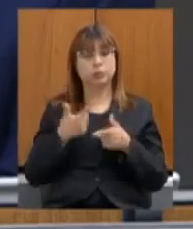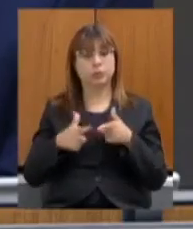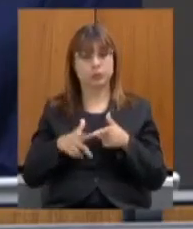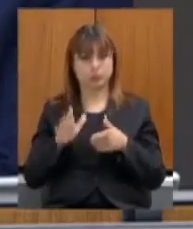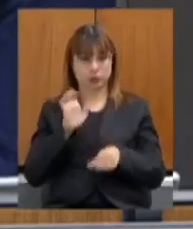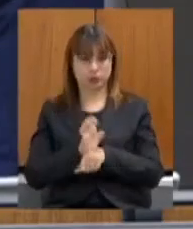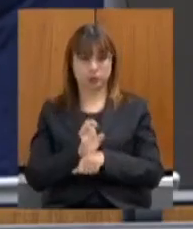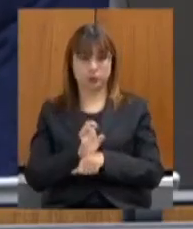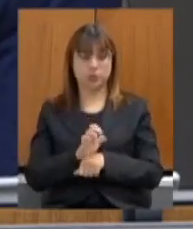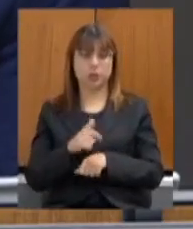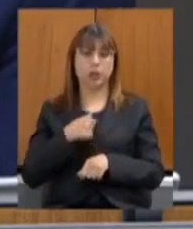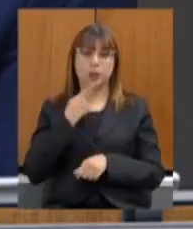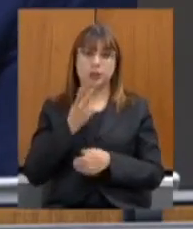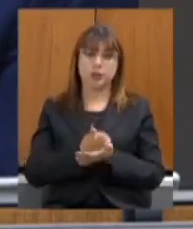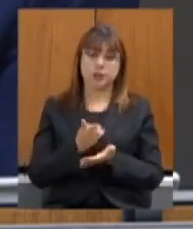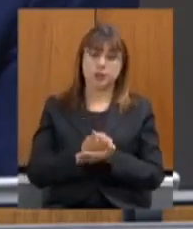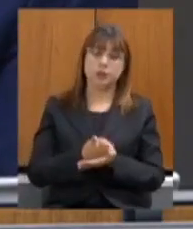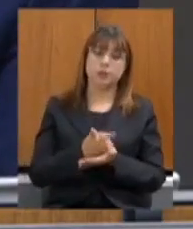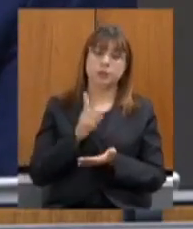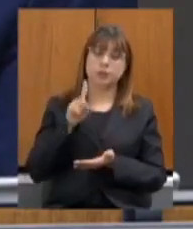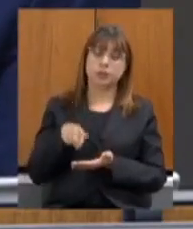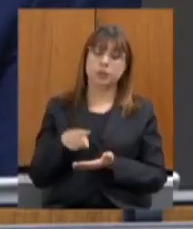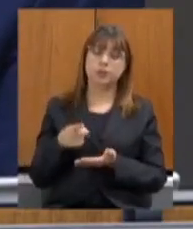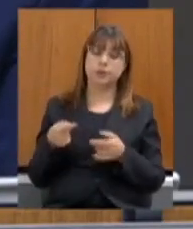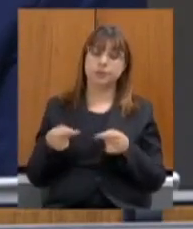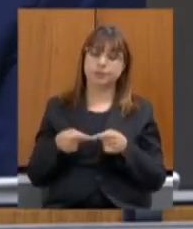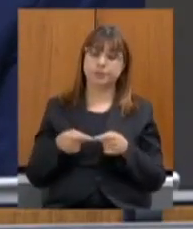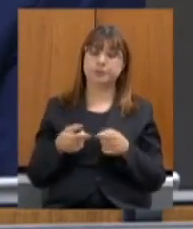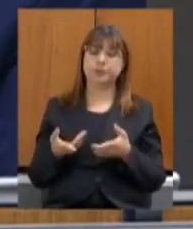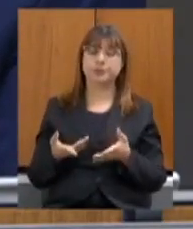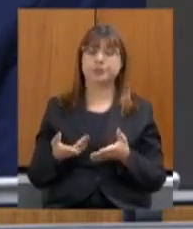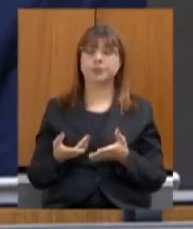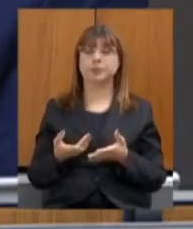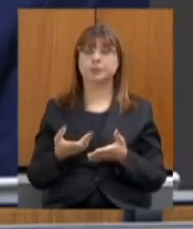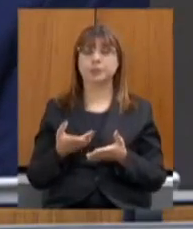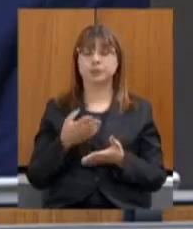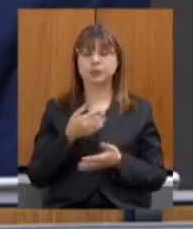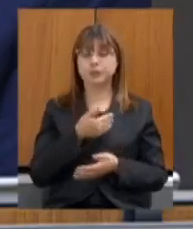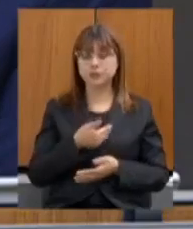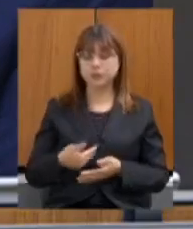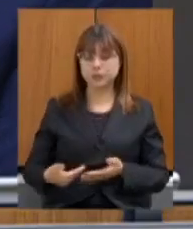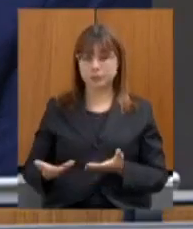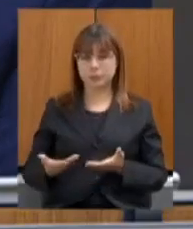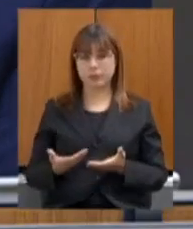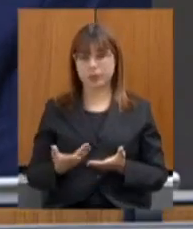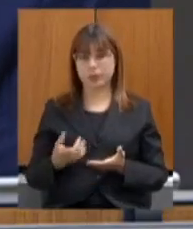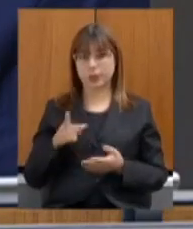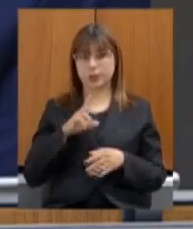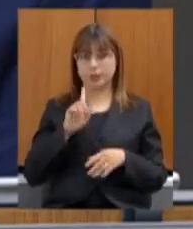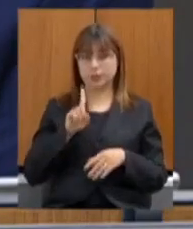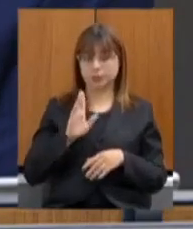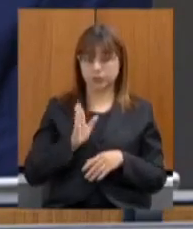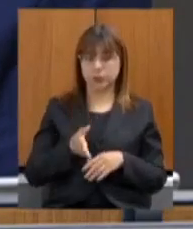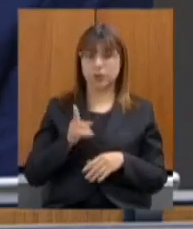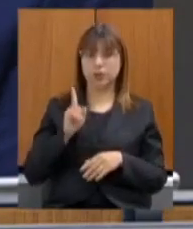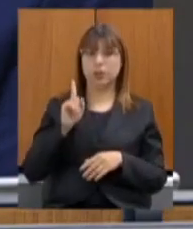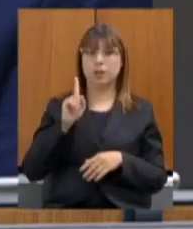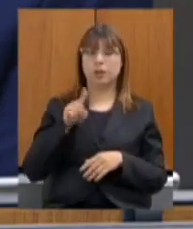O que eu posso dizer é o próprio regime de recuperação fiscal a essa altura, ele está em tramitação na Câmara Federal,